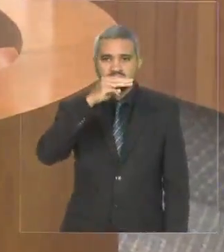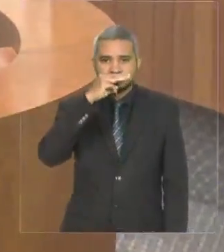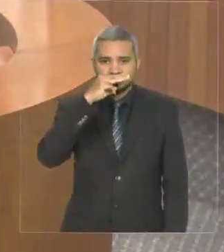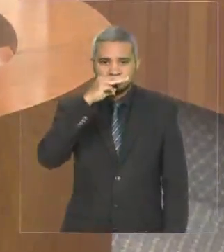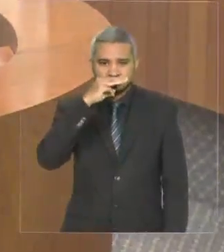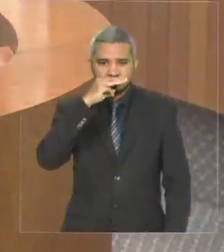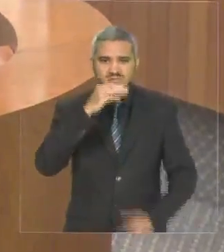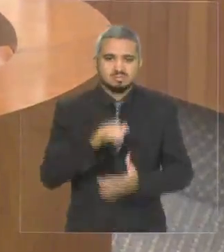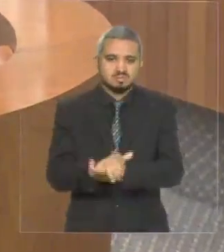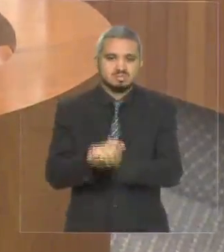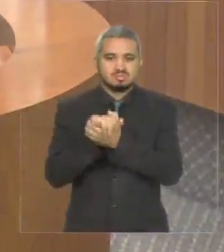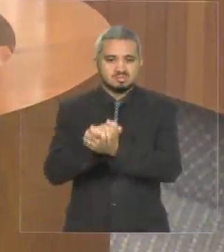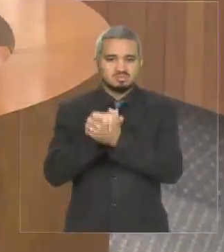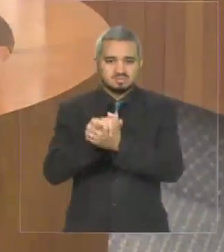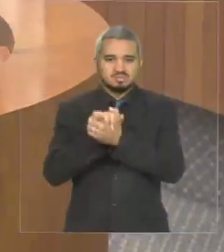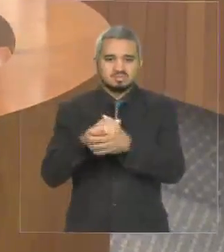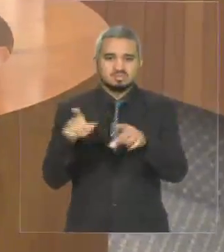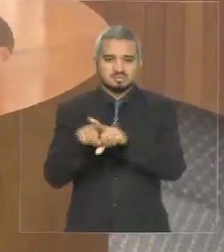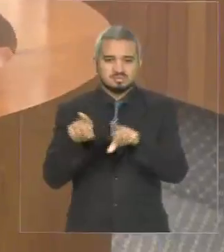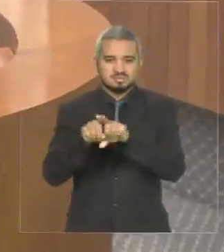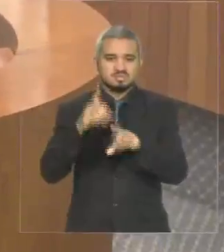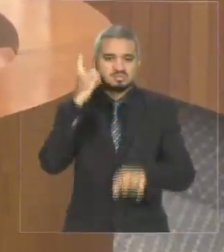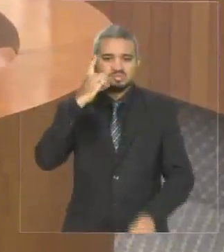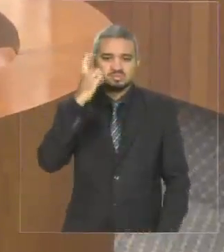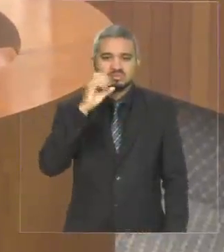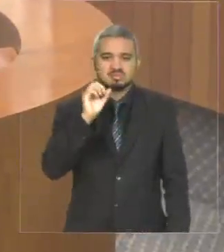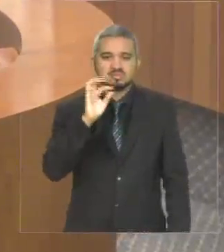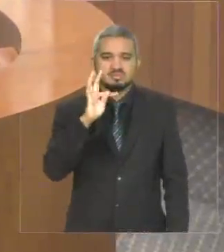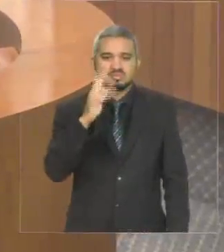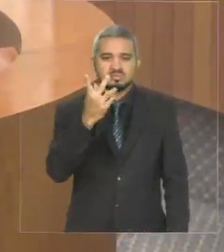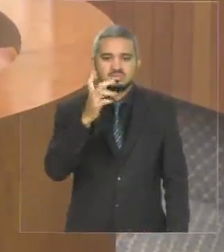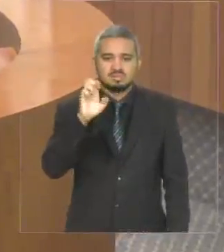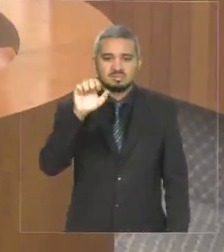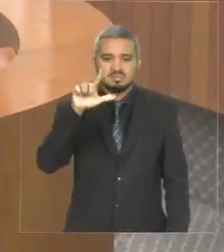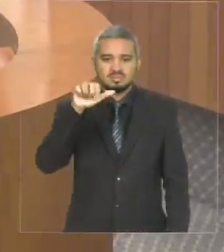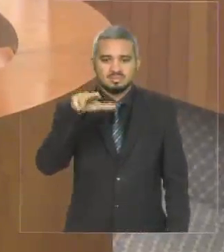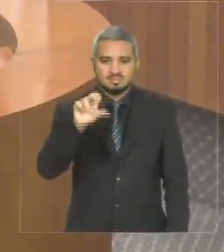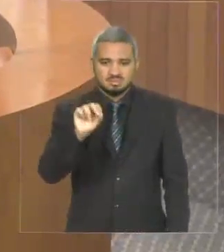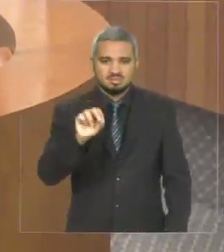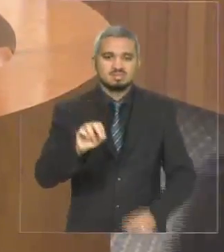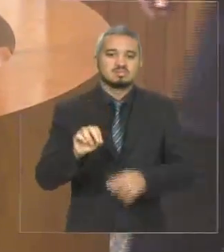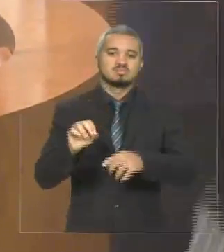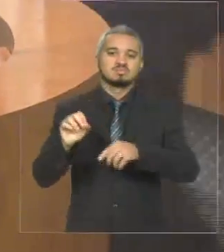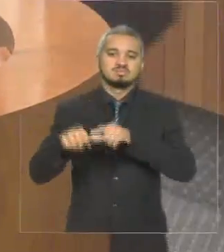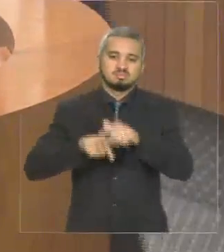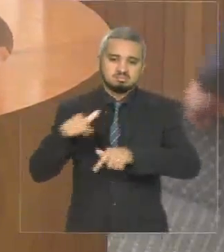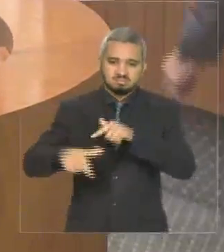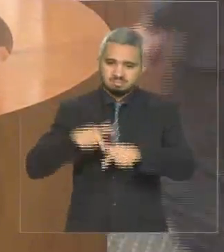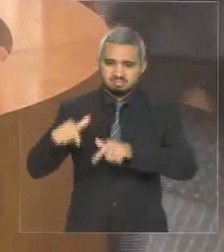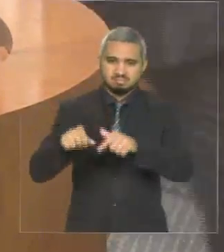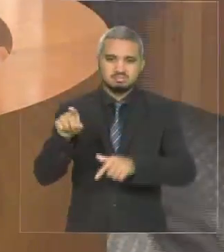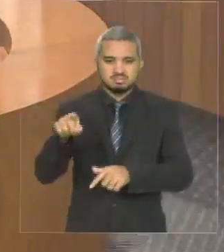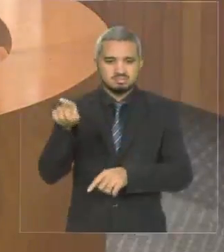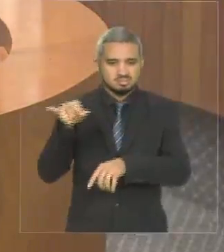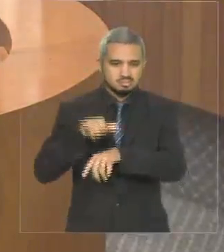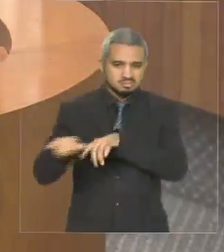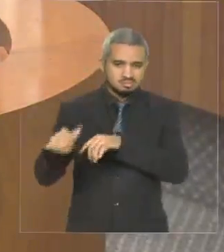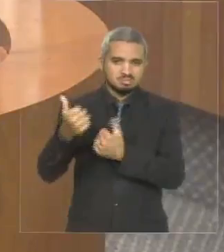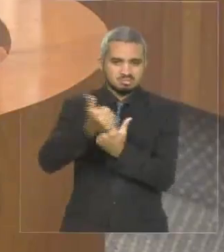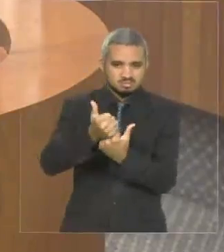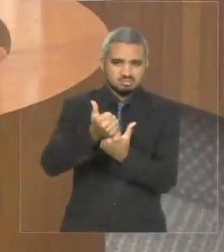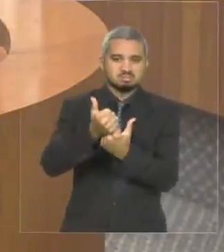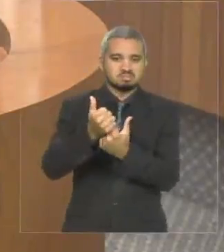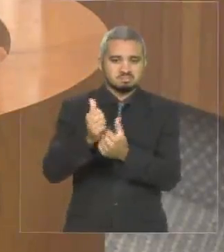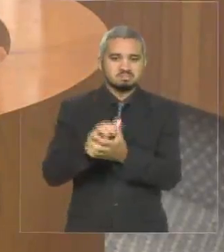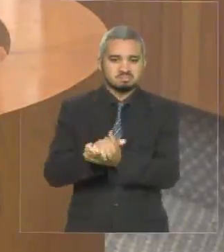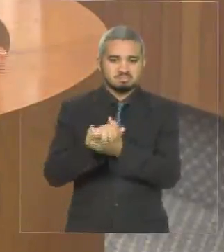em que parabenizo também o deputado Otelino pela condução dos trabalhos na sua ausência. Senhor presidente, eu vi com atenção há pouco